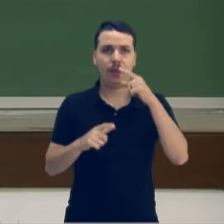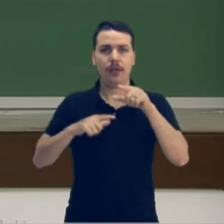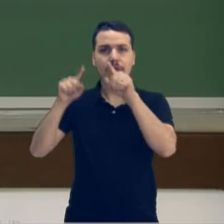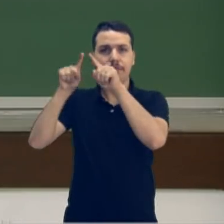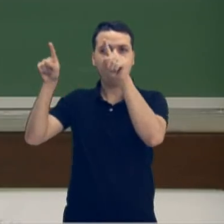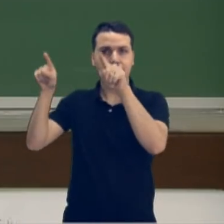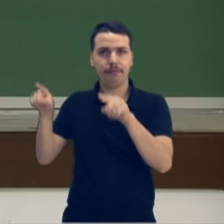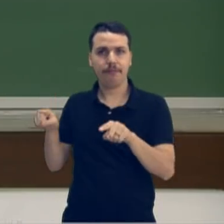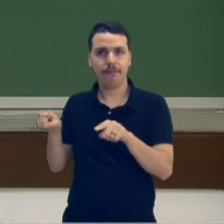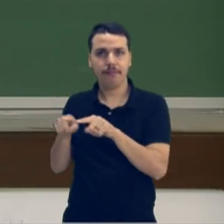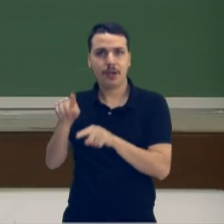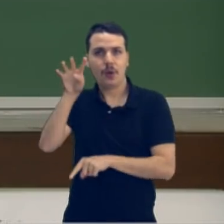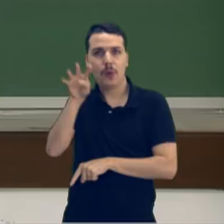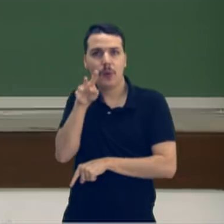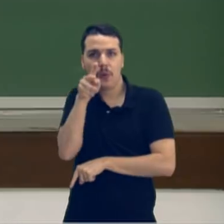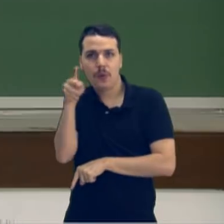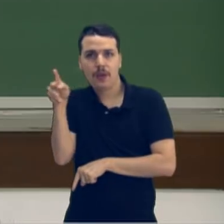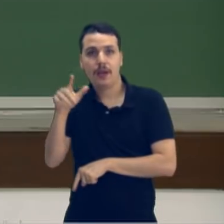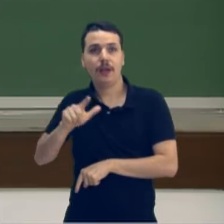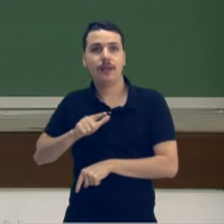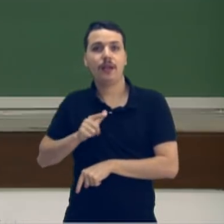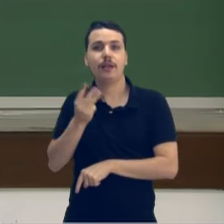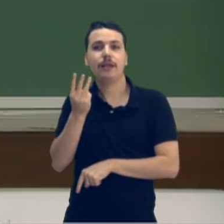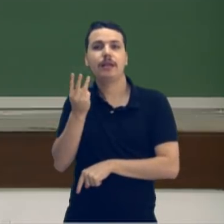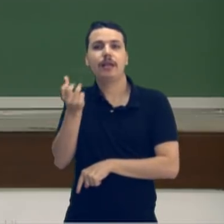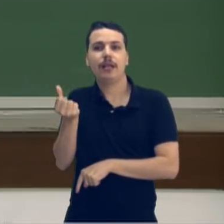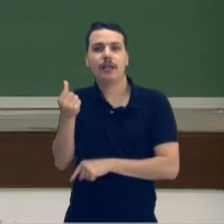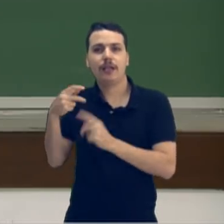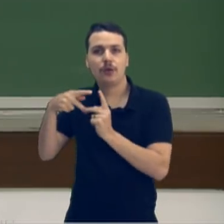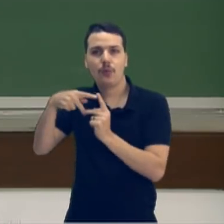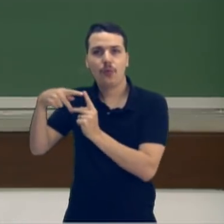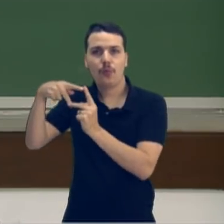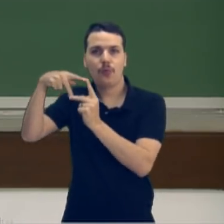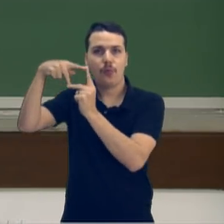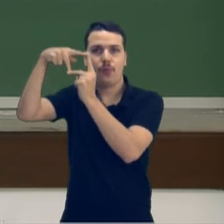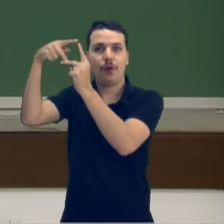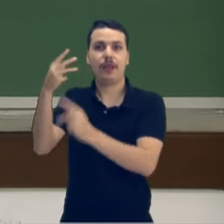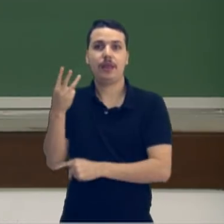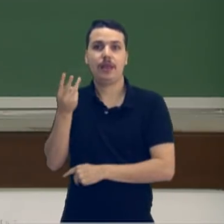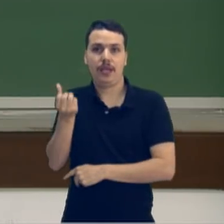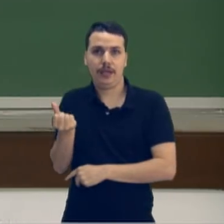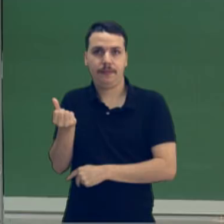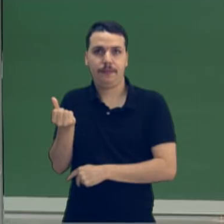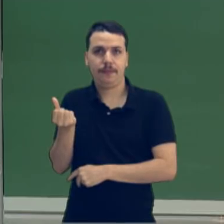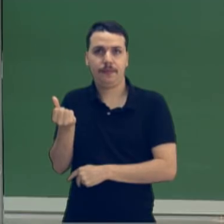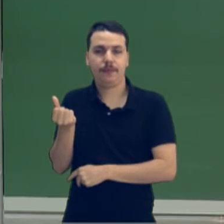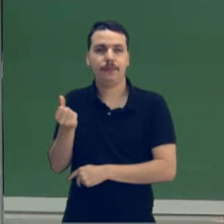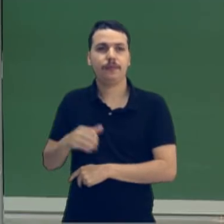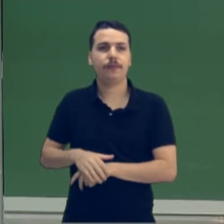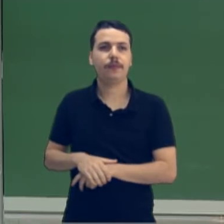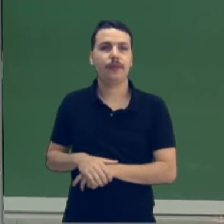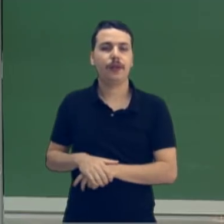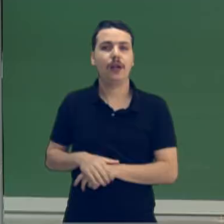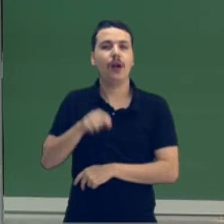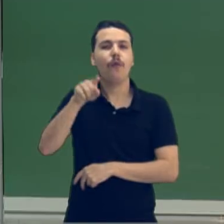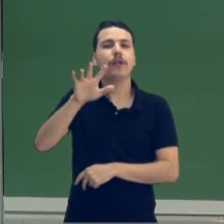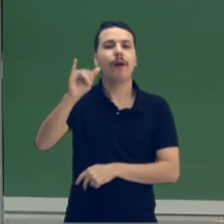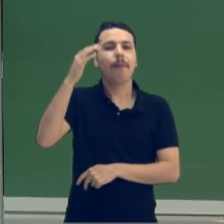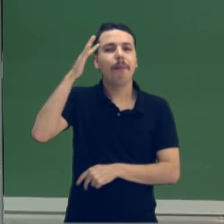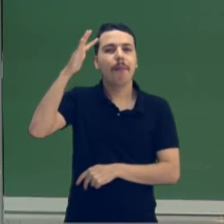vocês a quadrícula com 36 quadradinhos. Então, lá eu tenho um retângulo com 36 quadradinhos. Você vai